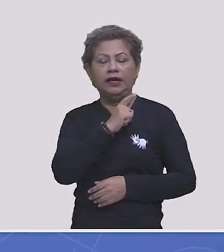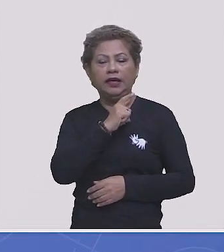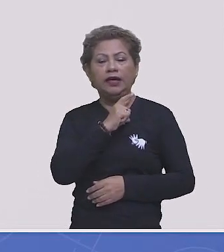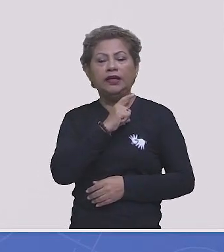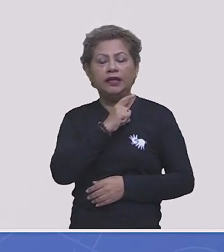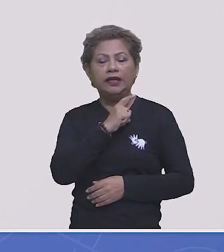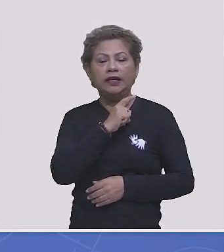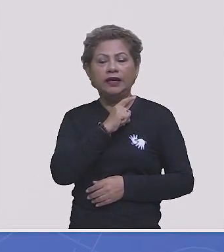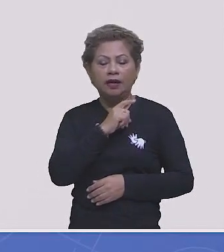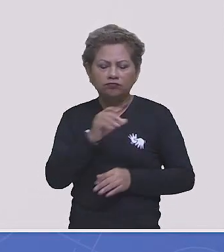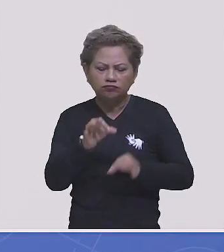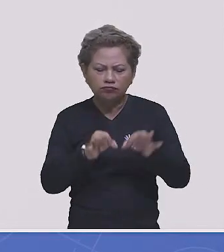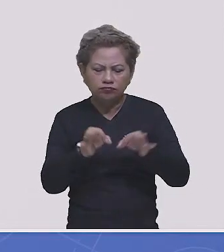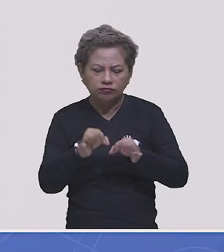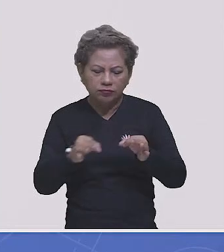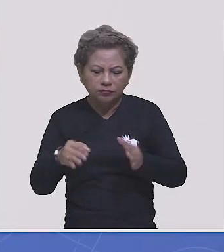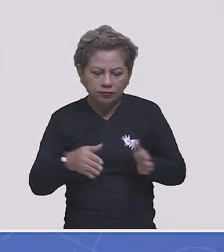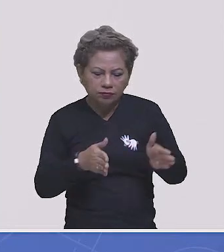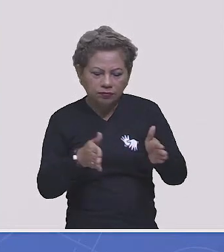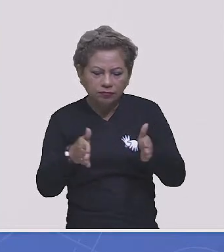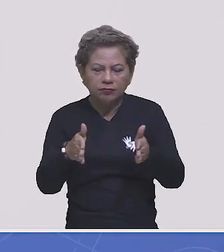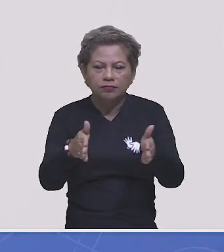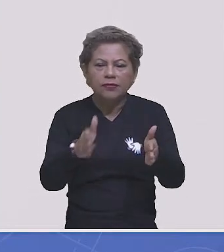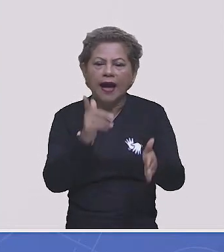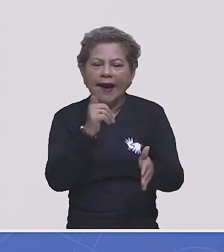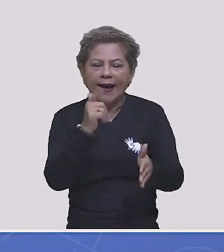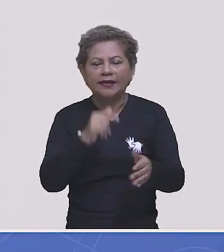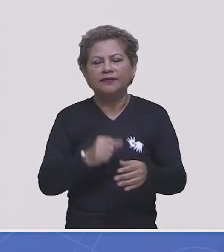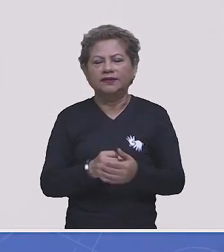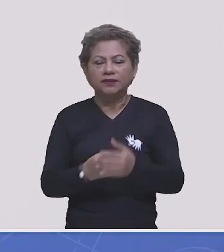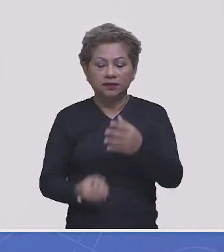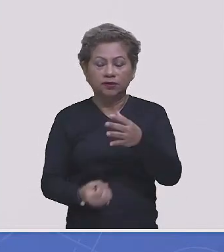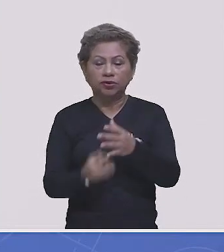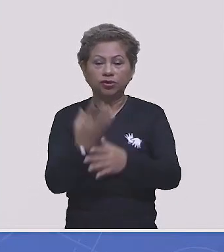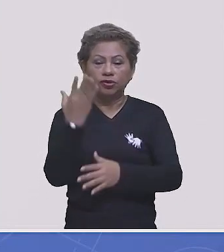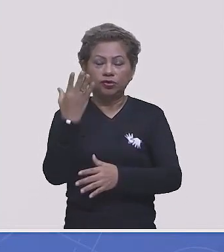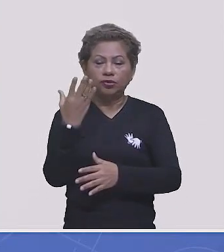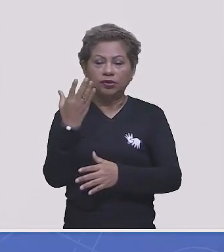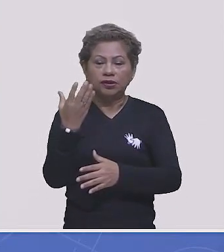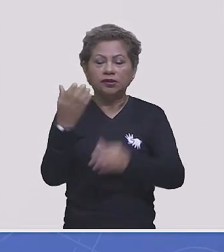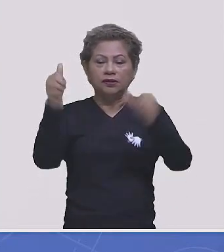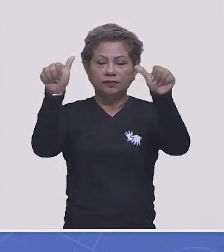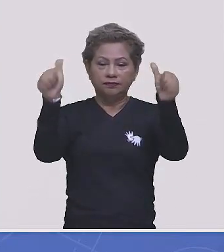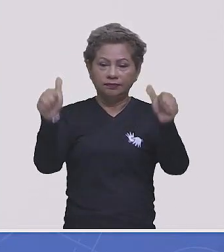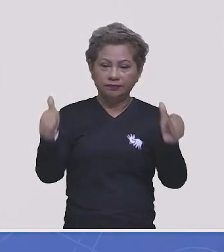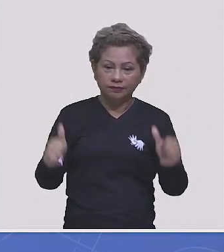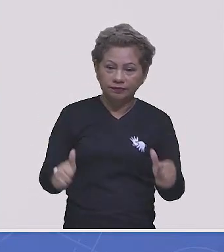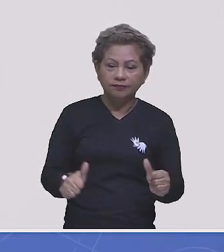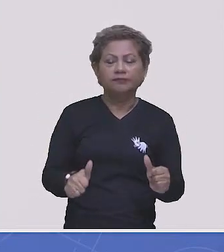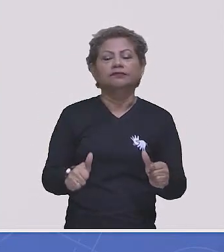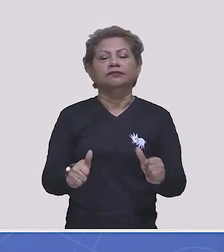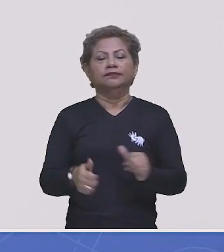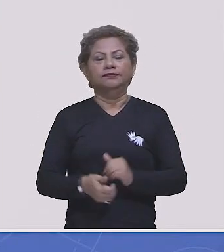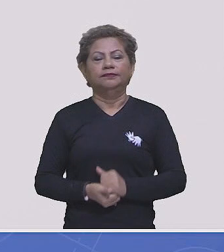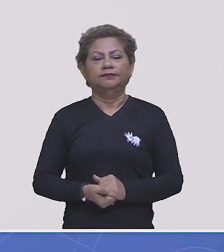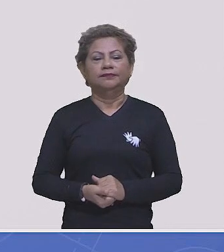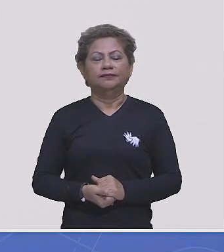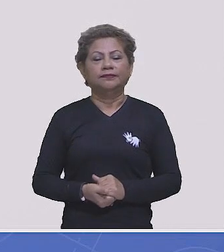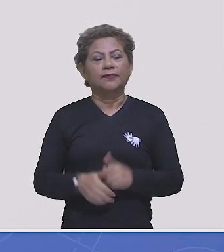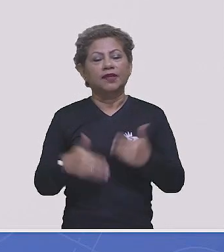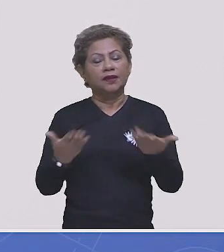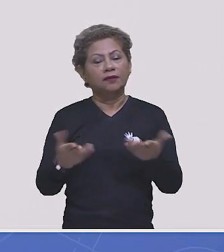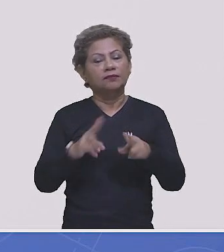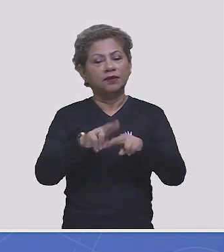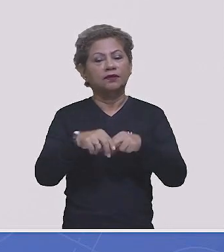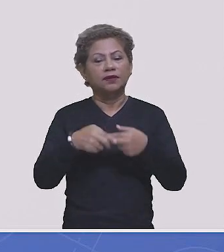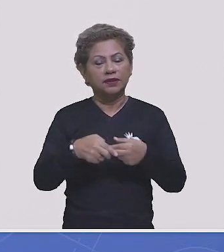a água pelas cidades. Eram estruturas que eram construídas para que a água ela fosse conduzida pela cidade. Então, por isso que ela